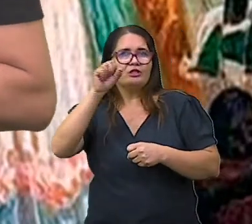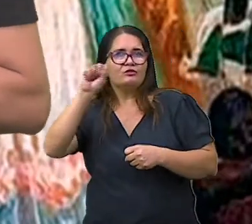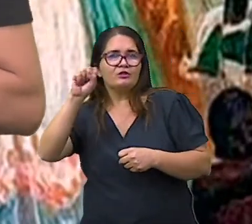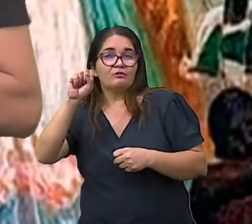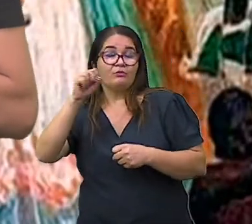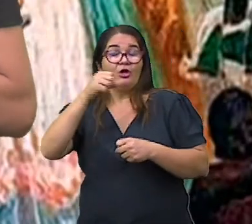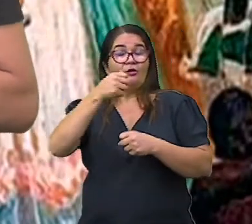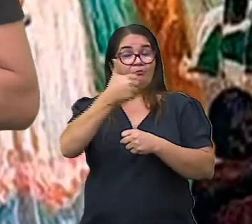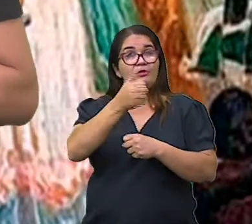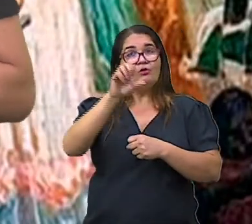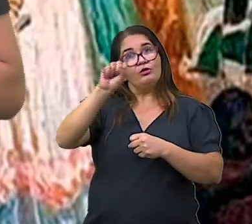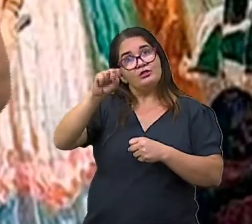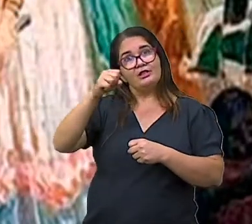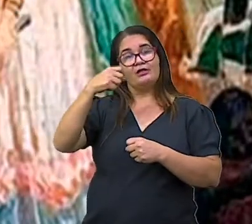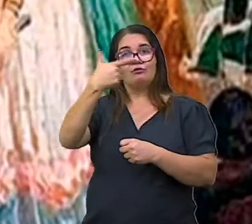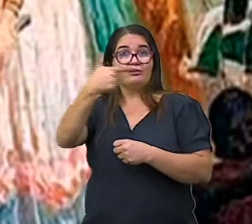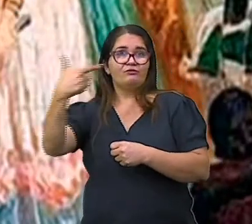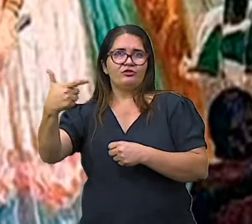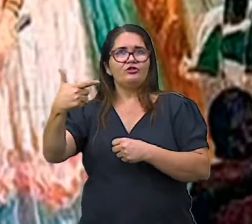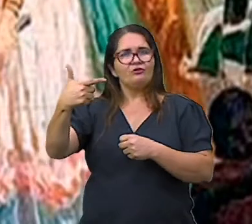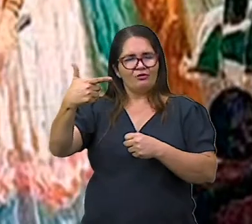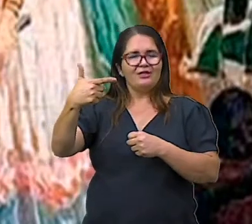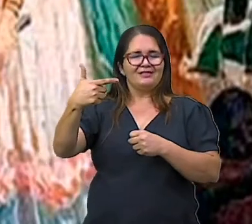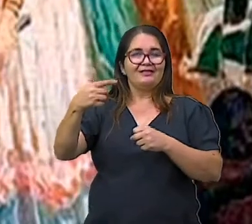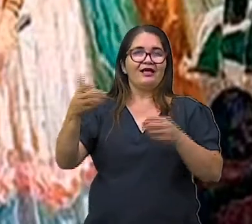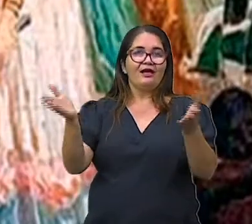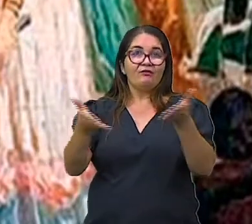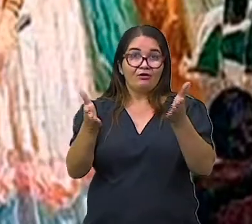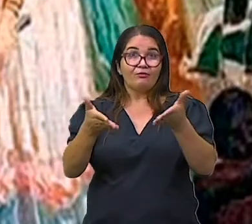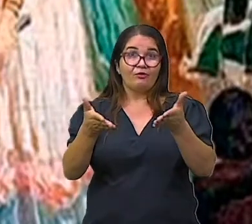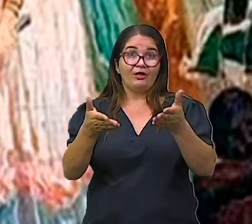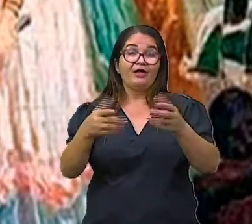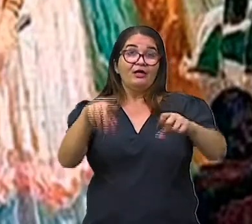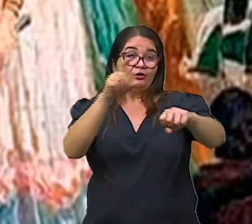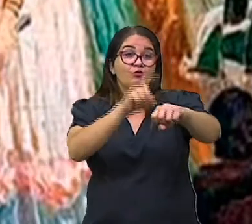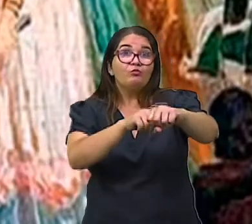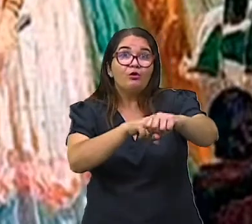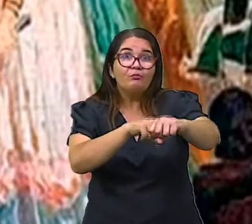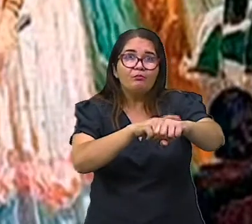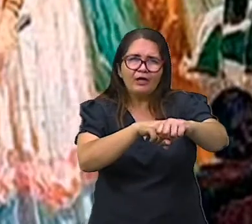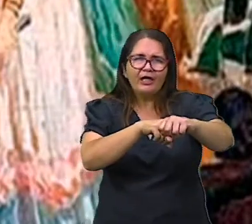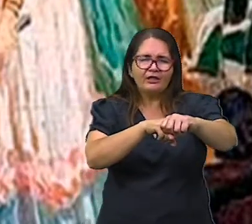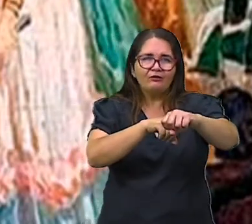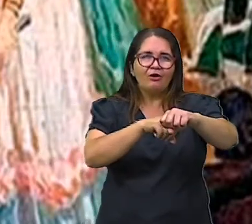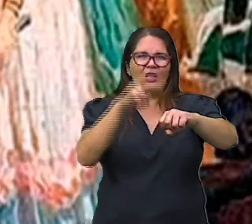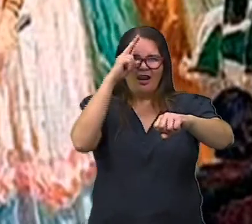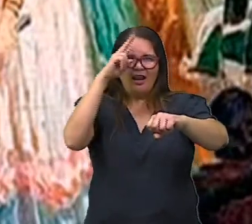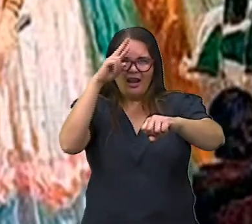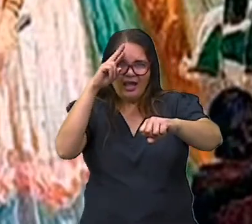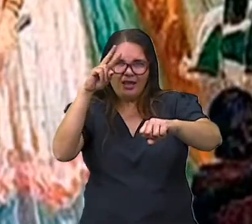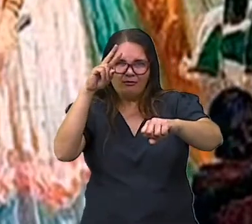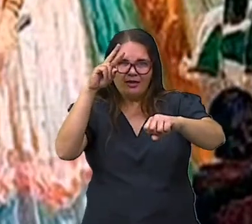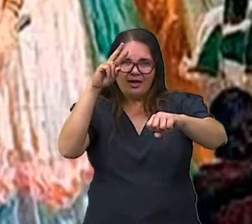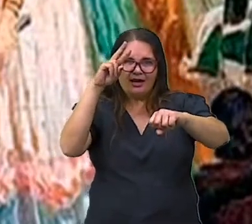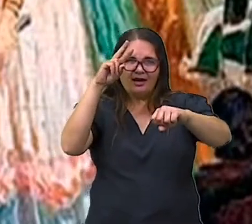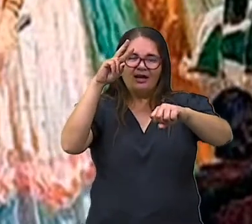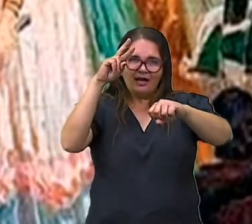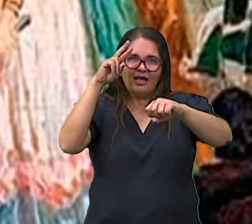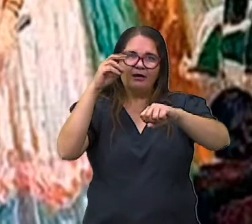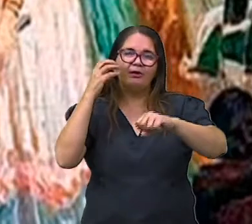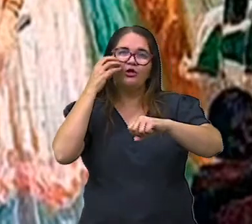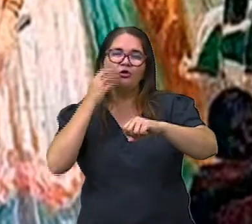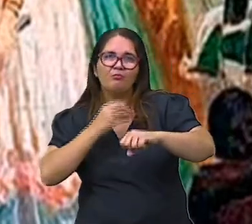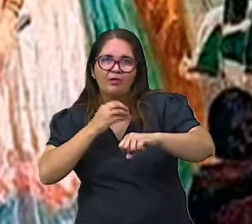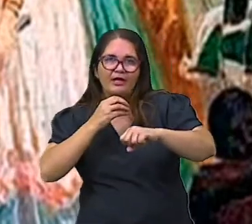1822, quando Dom Pedro realizou o grito da independência às margens do rio Ipiranga. Essa história todo mundo já conhece, lá em São Paulo. Esse,